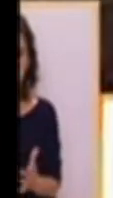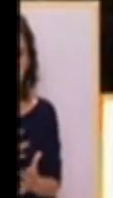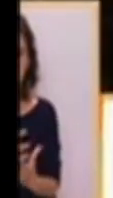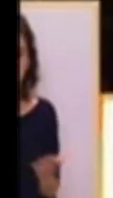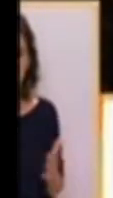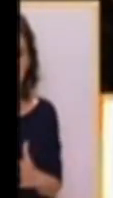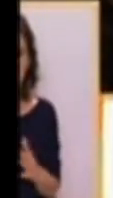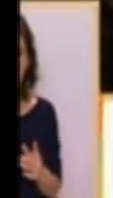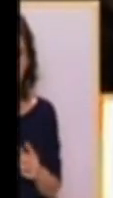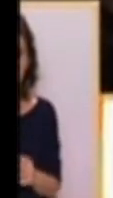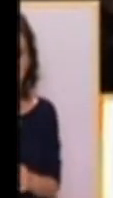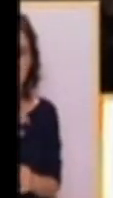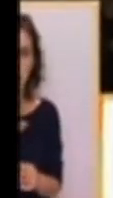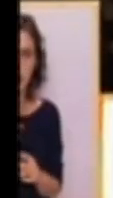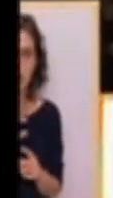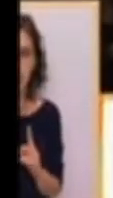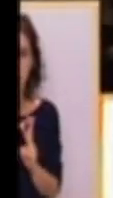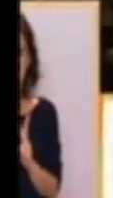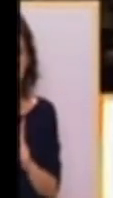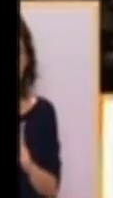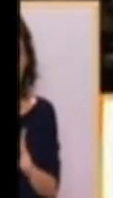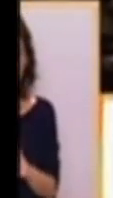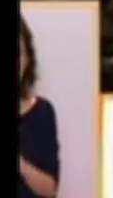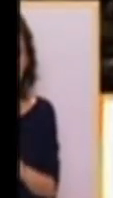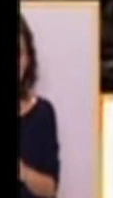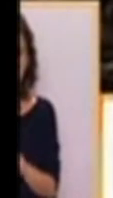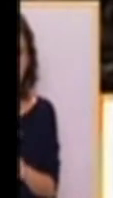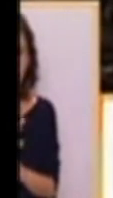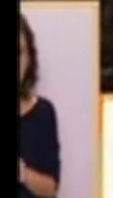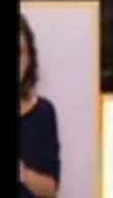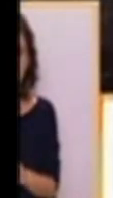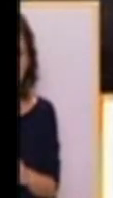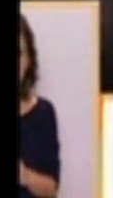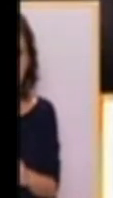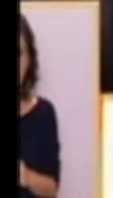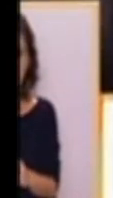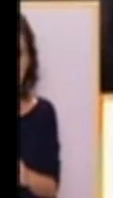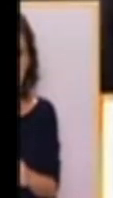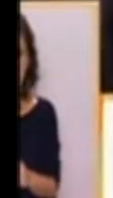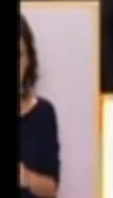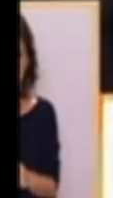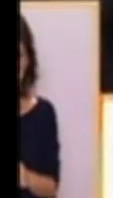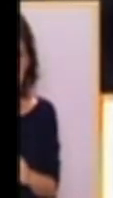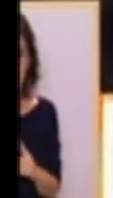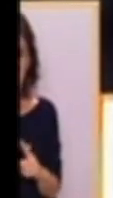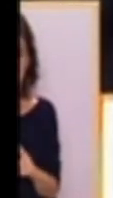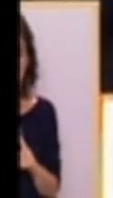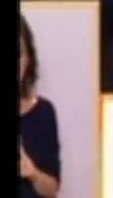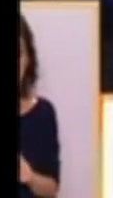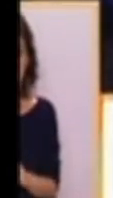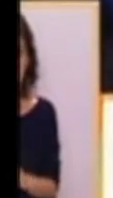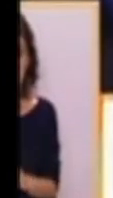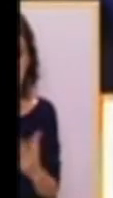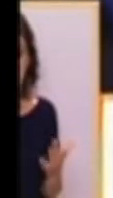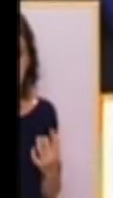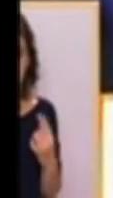adorei. A Judy foi a Judy, mas acho que logo a seguir este foi o meu favorito. Foi, também tiveram muito tempo em cena. Muito tempo, tivemos quatro anos. Eu a primeira vez que te vi,